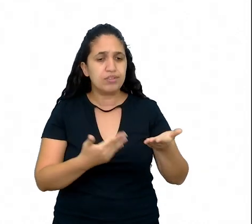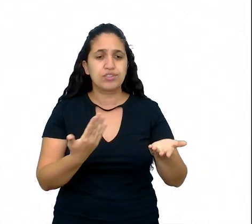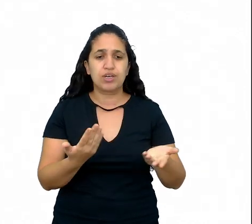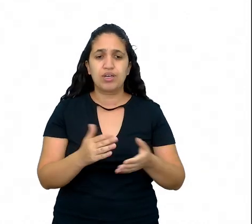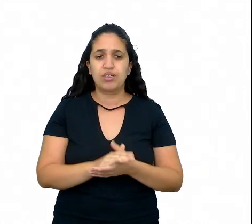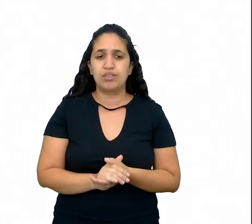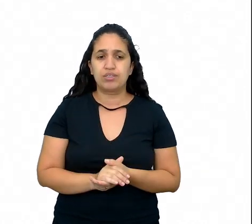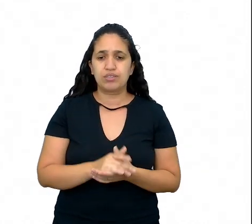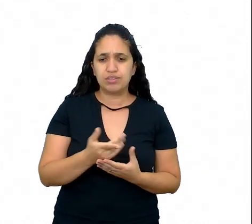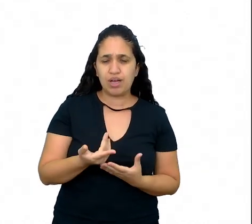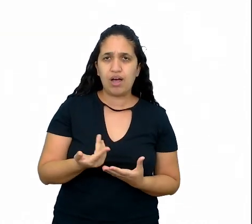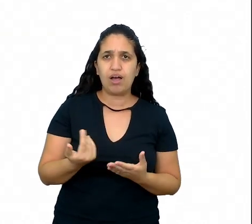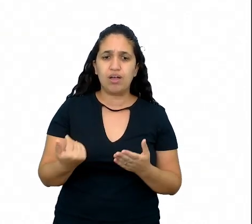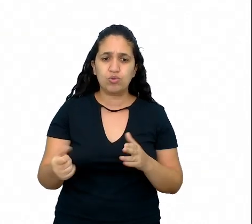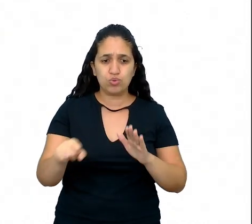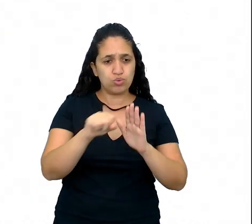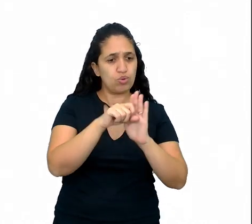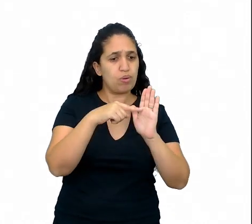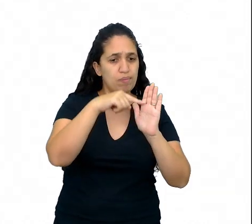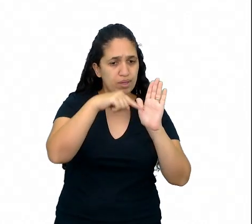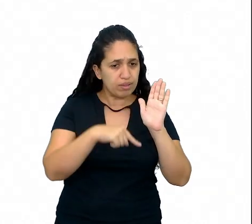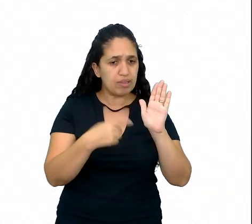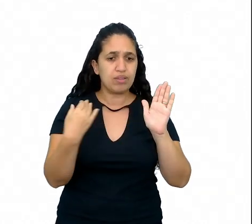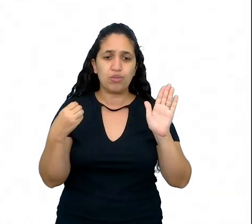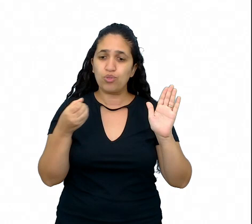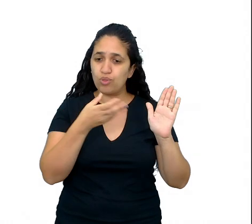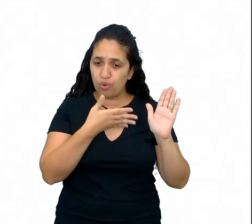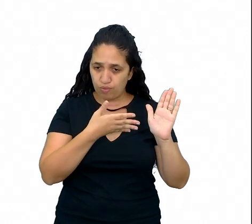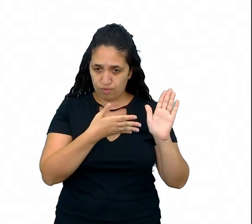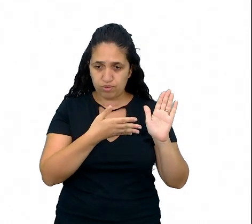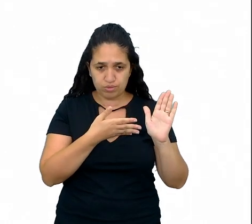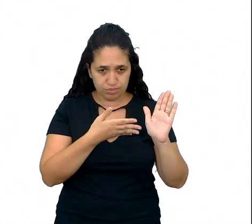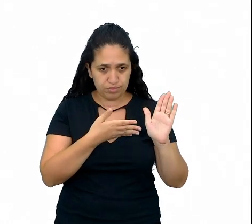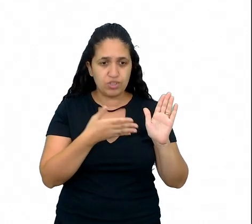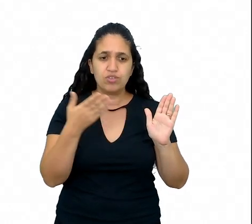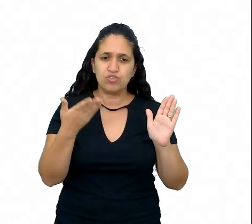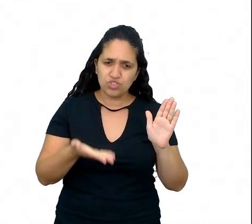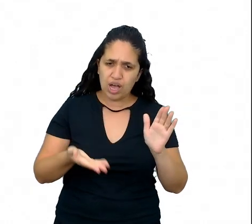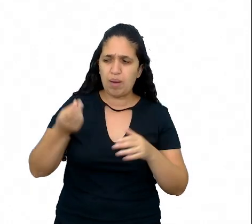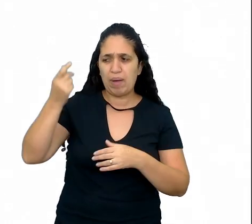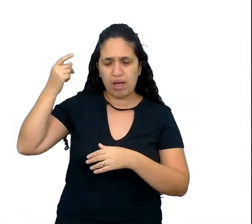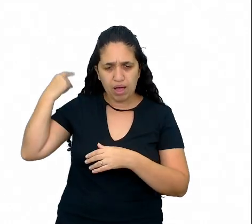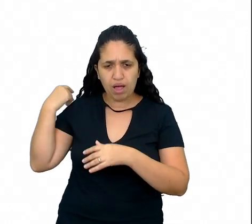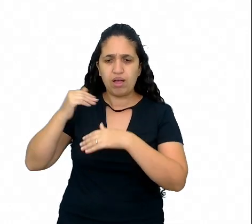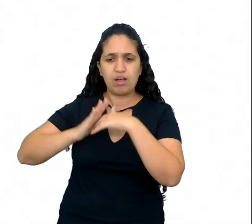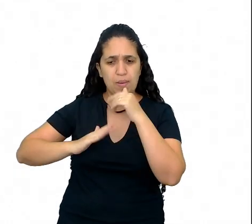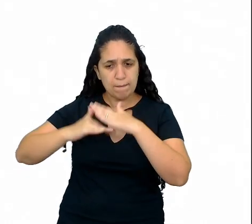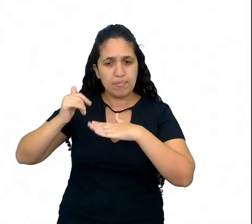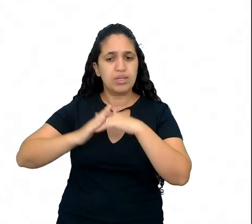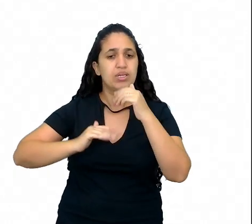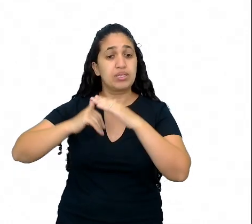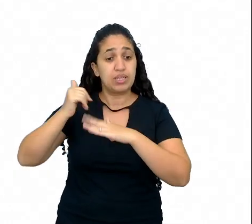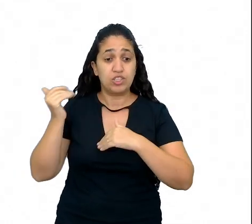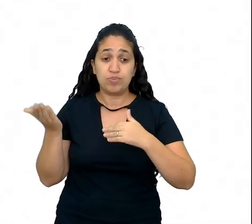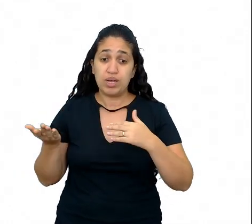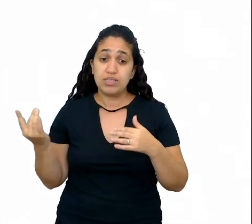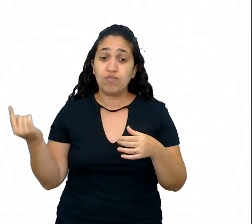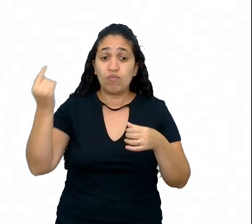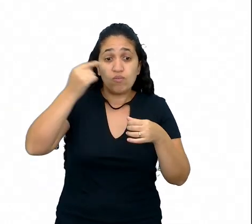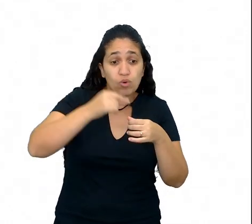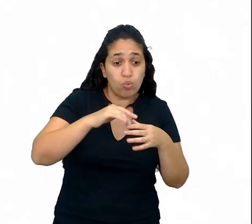está documentado mais recentemente, né, mas é claro, já existiam as habilidades antes, mas agora ela toma